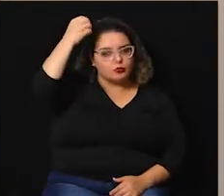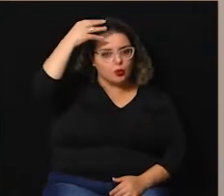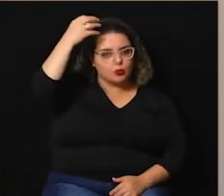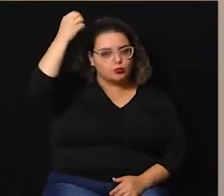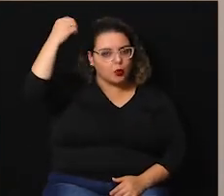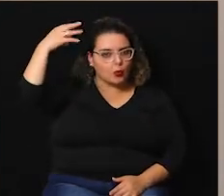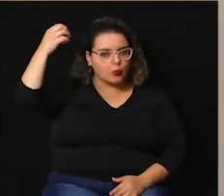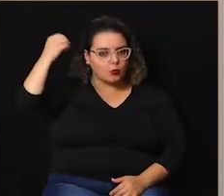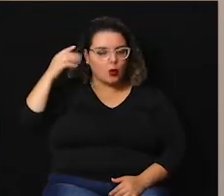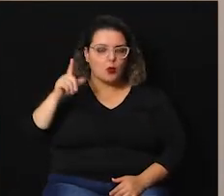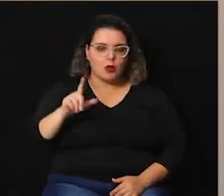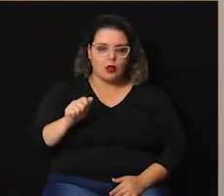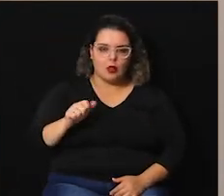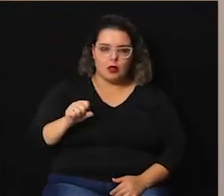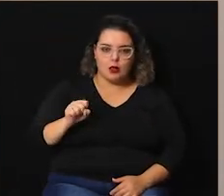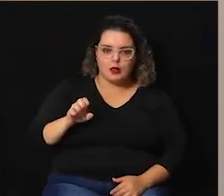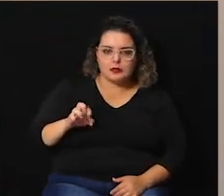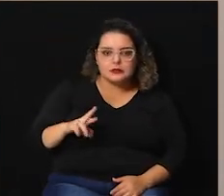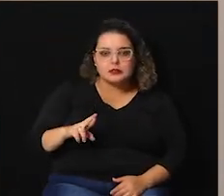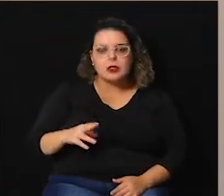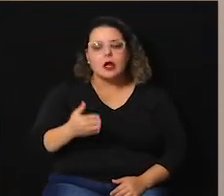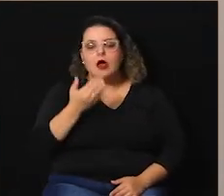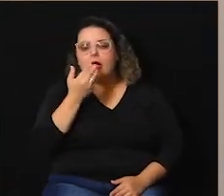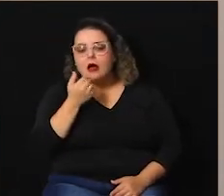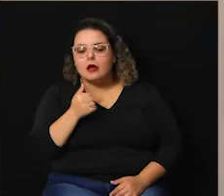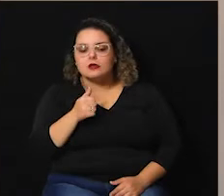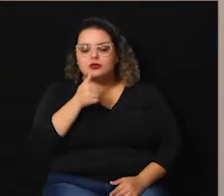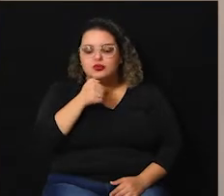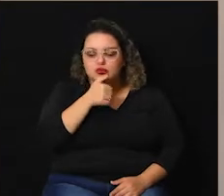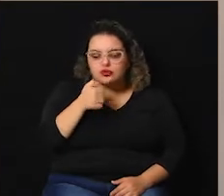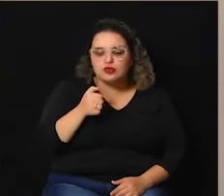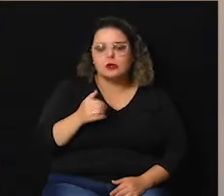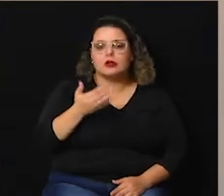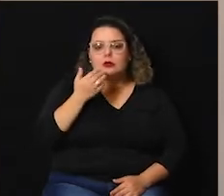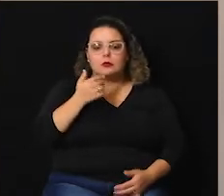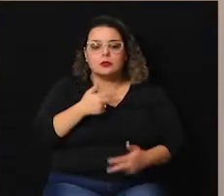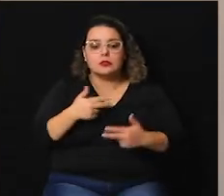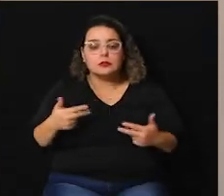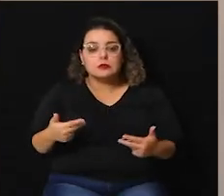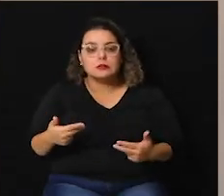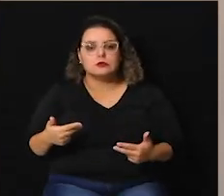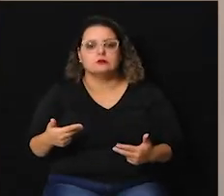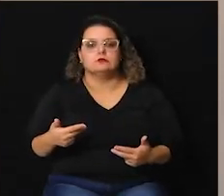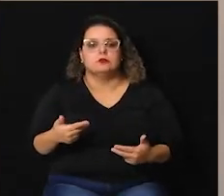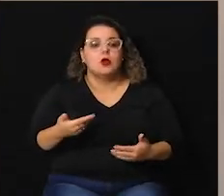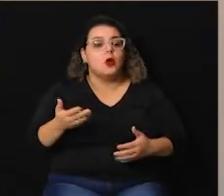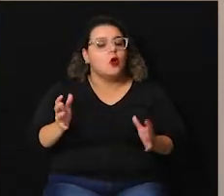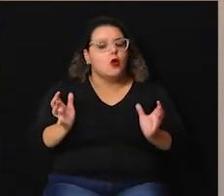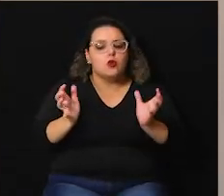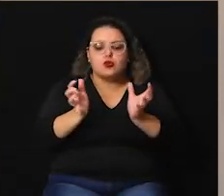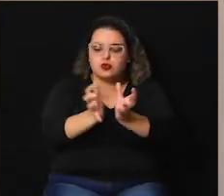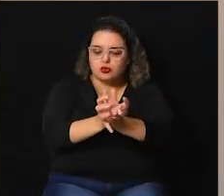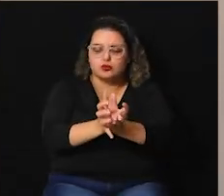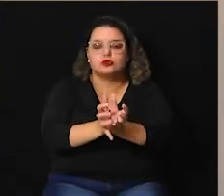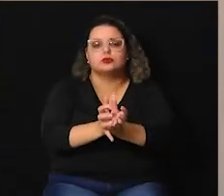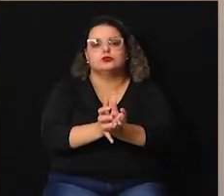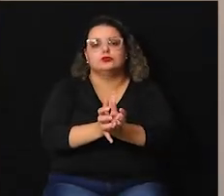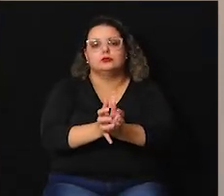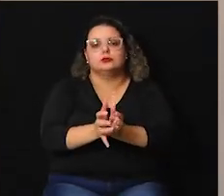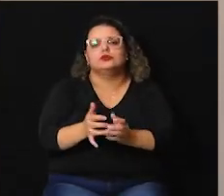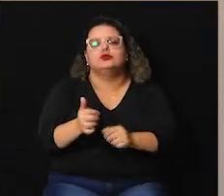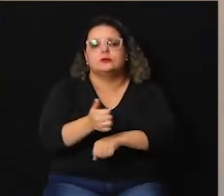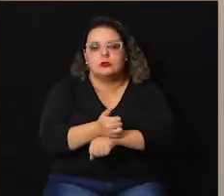o remédio, não é só a dieta, é tudo. É um conjunto de ações que vão levar ao resultado.